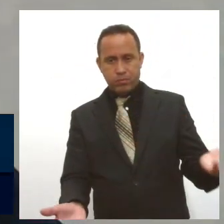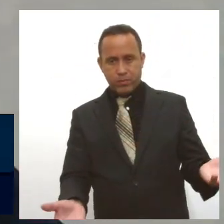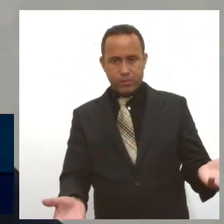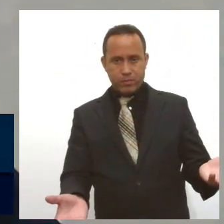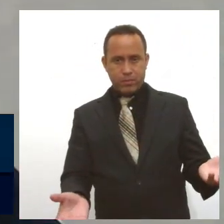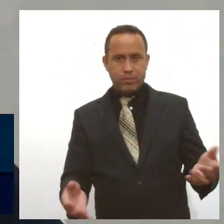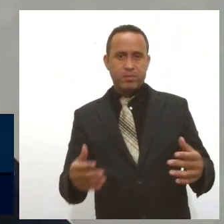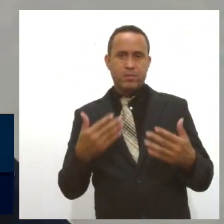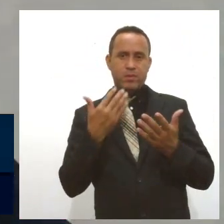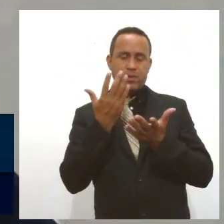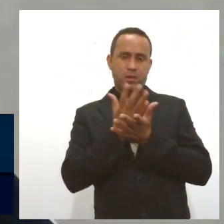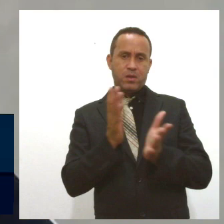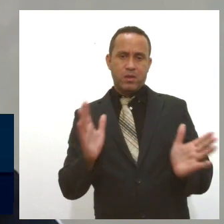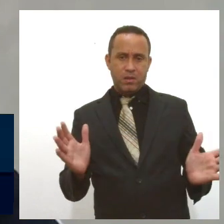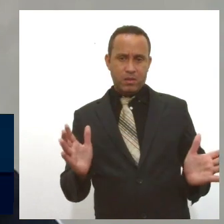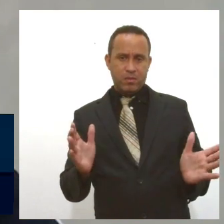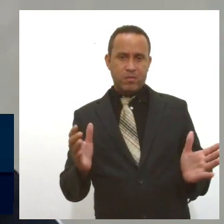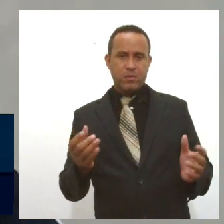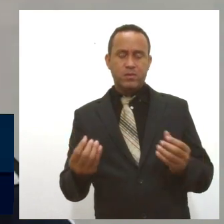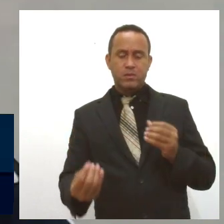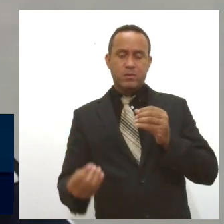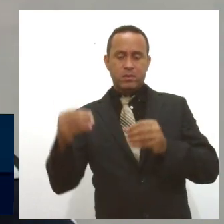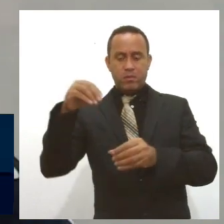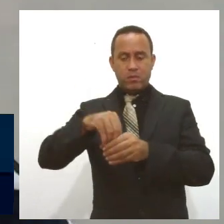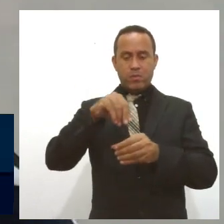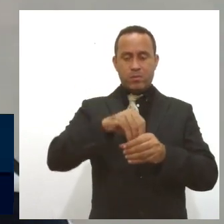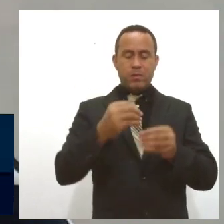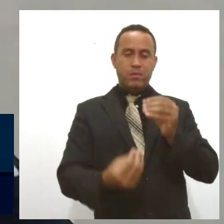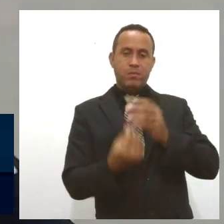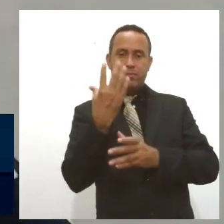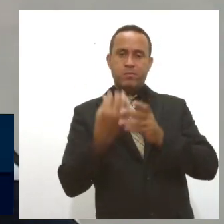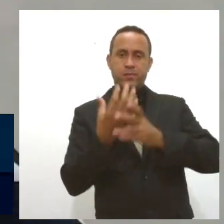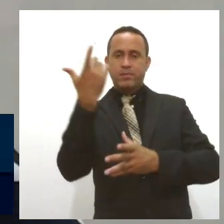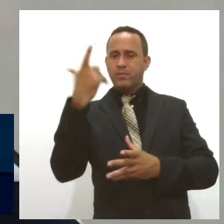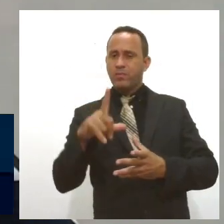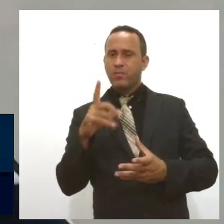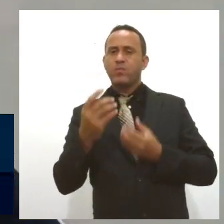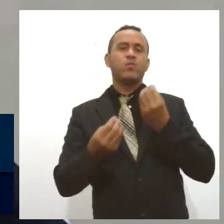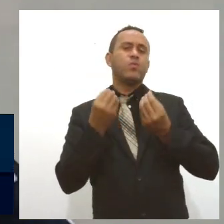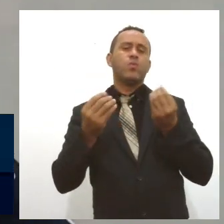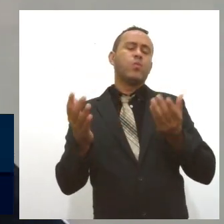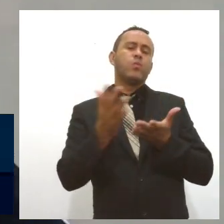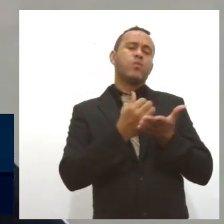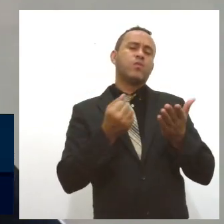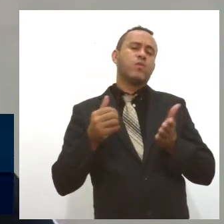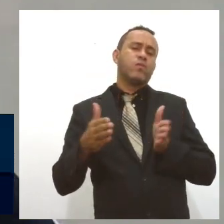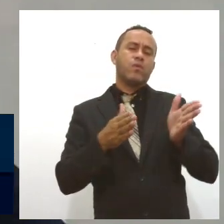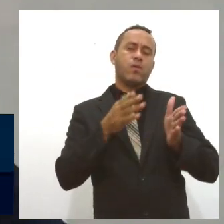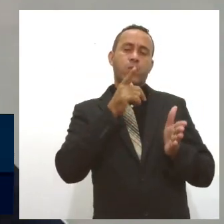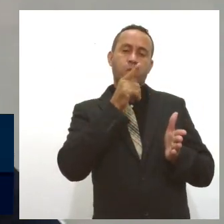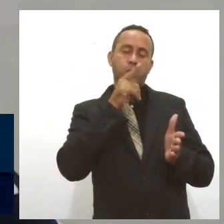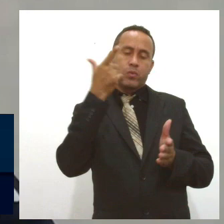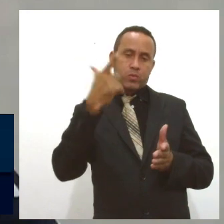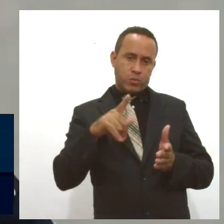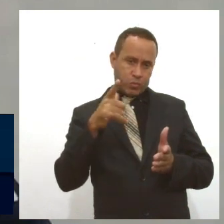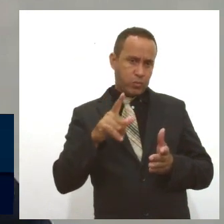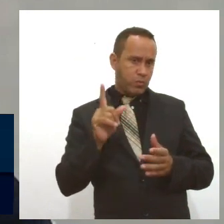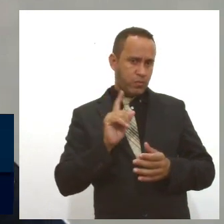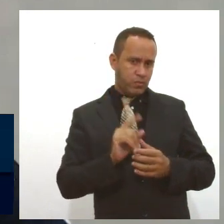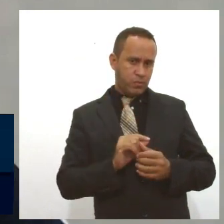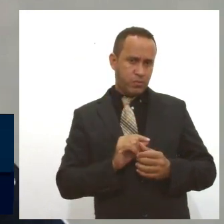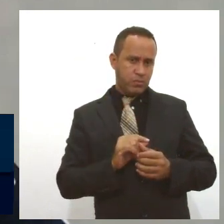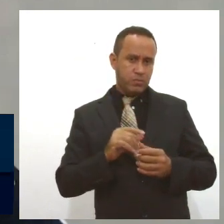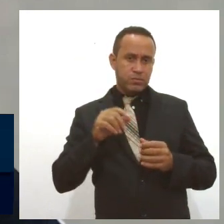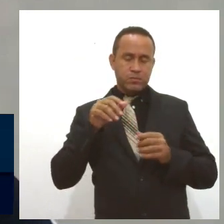toda desmatada, se houvesse um reflorestamento, não teria como salvar o nosso rio? É um rio que banha